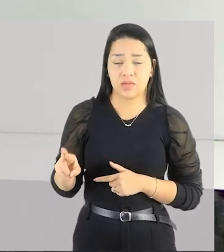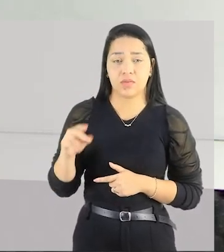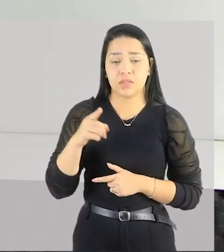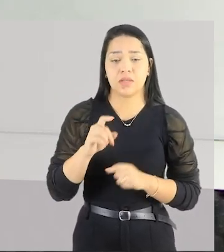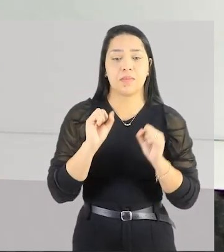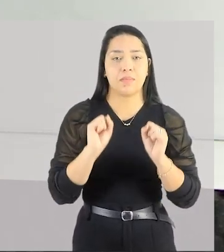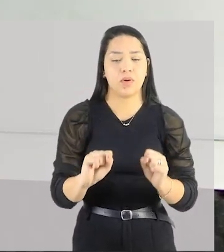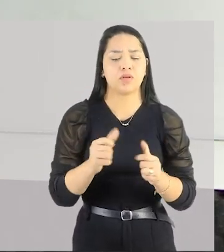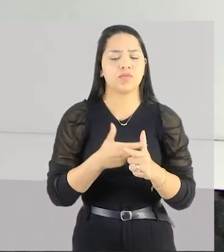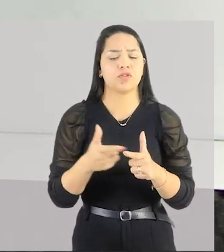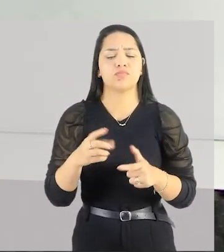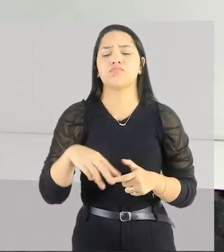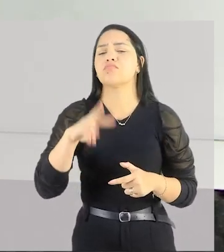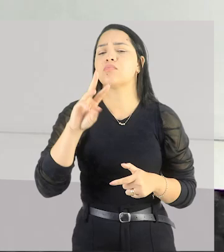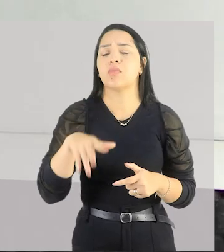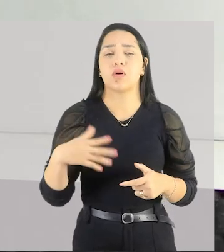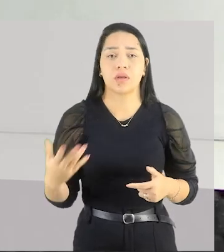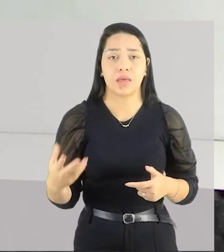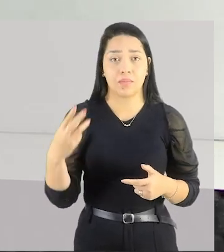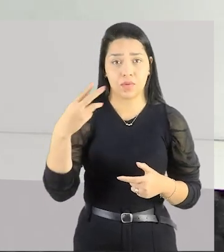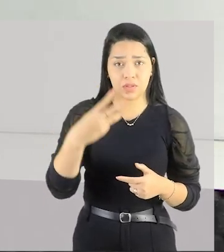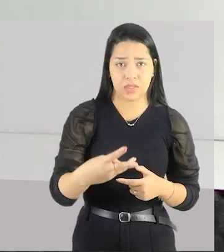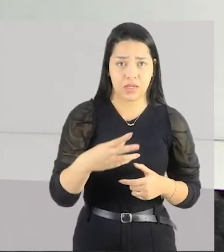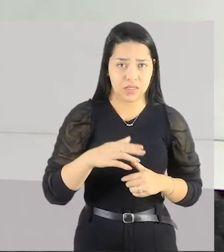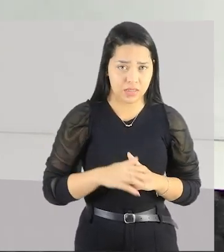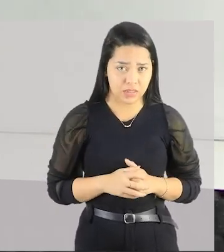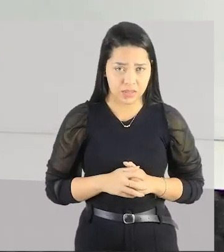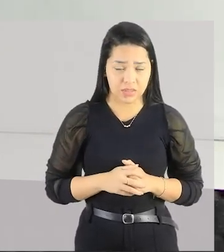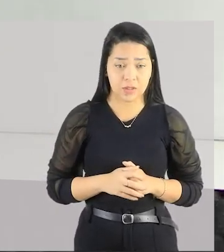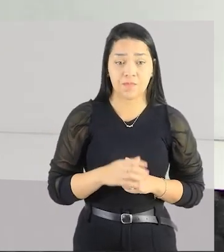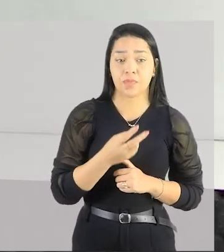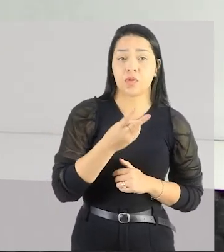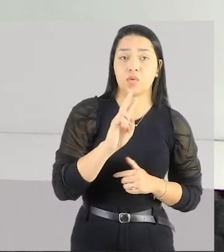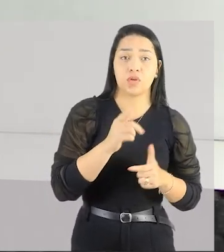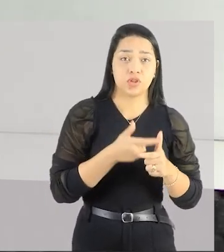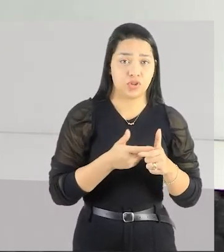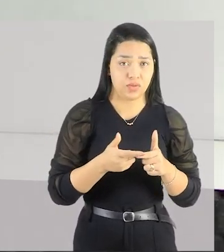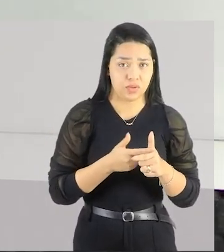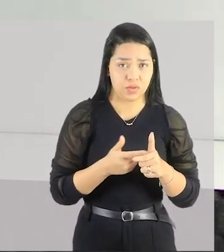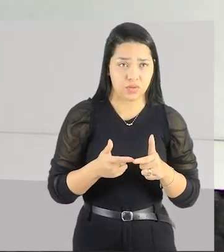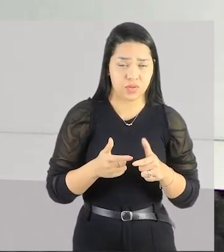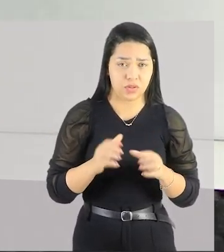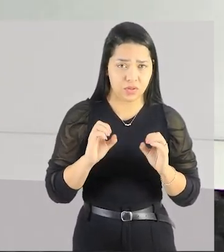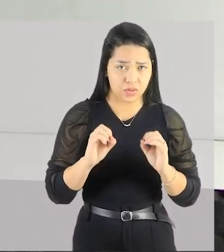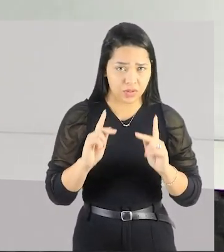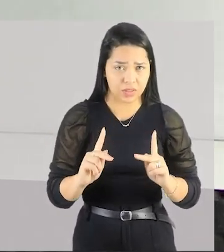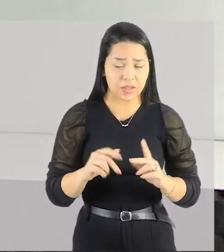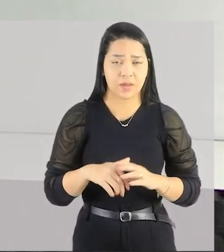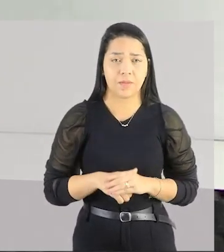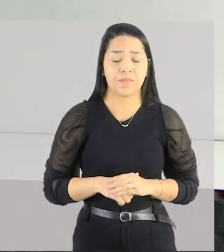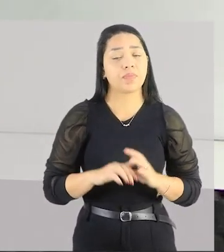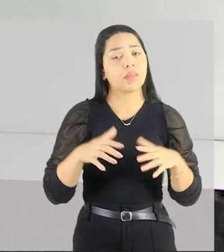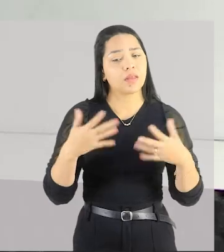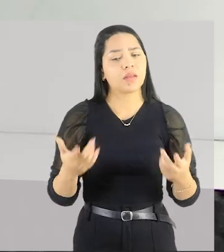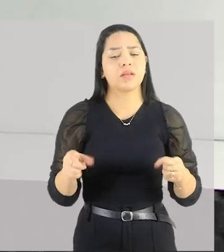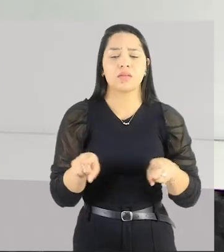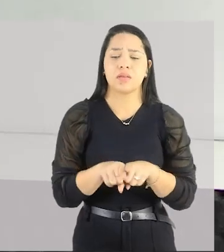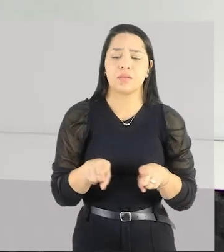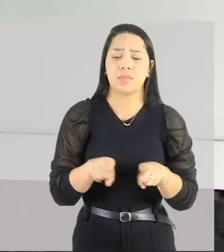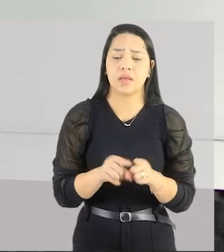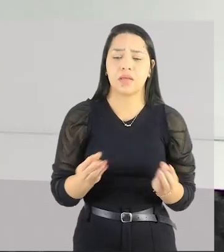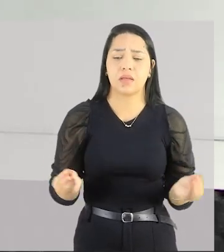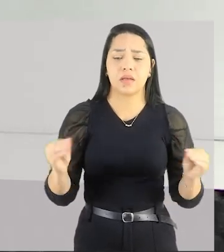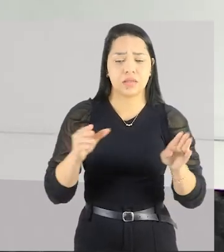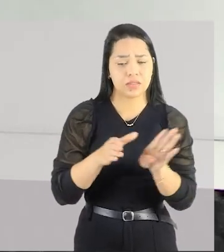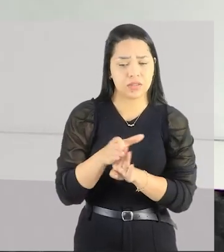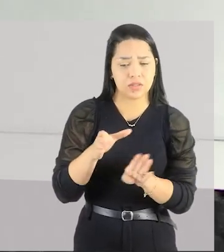você divide por quem? Por 3. Faz 2 divisões sucessivas, tá ok? E lógico, né, que eu tô te dando essa dica,